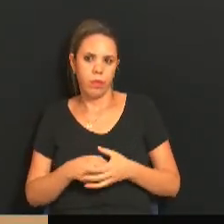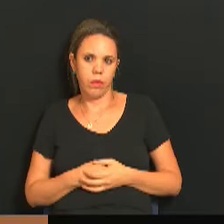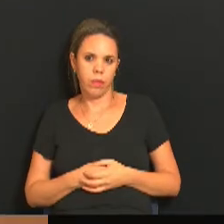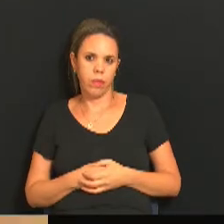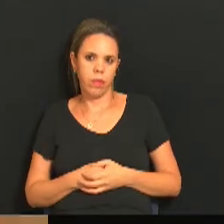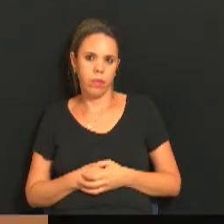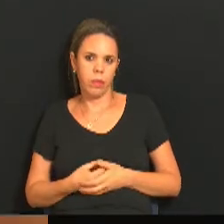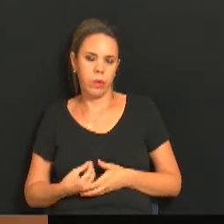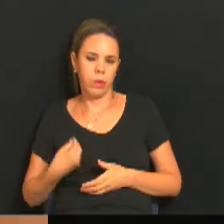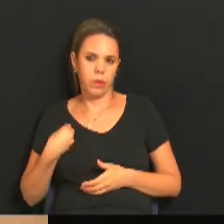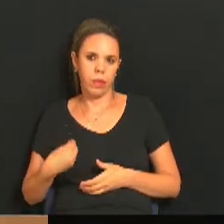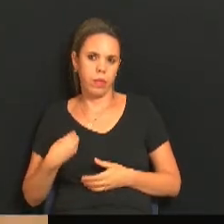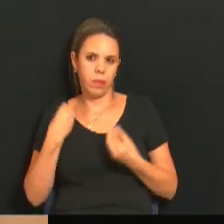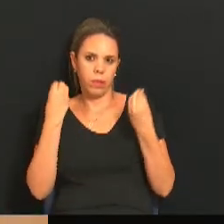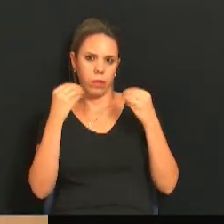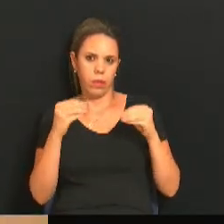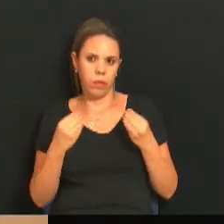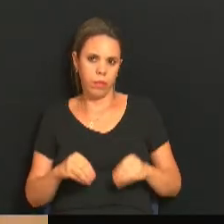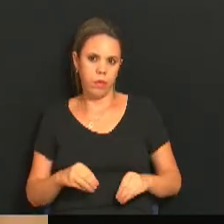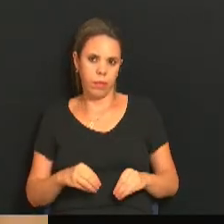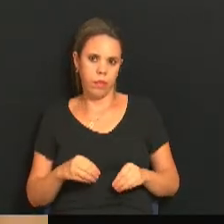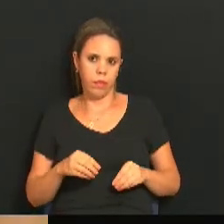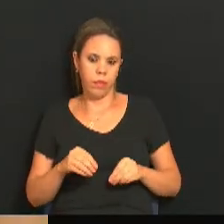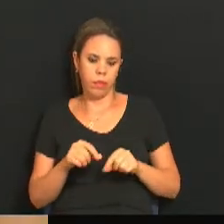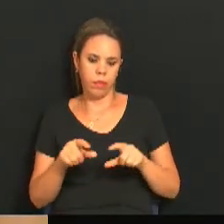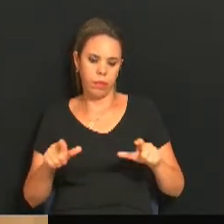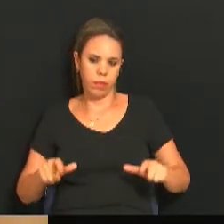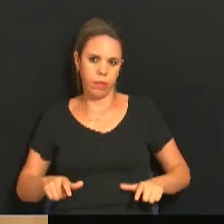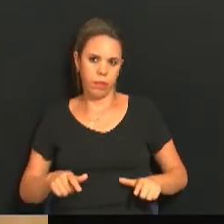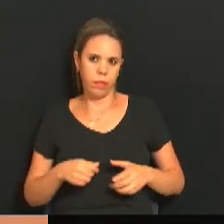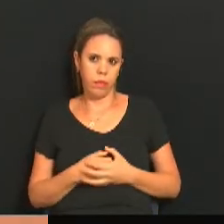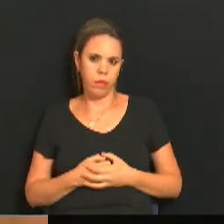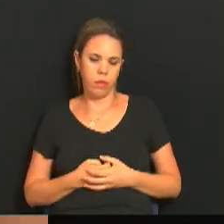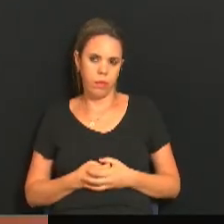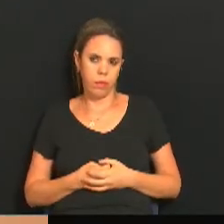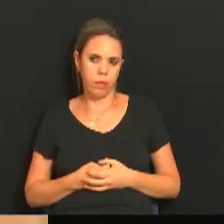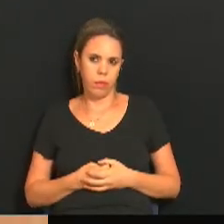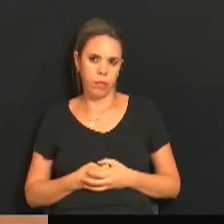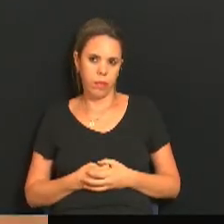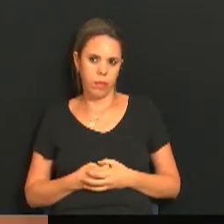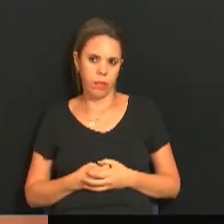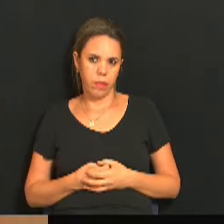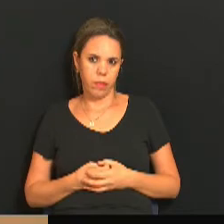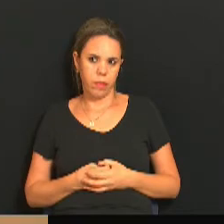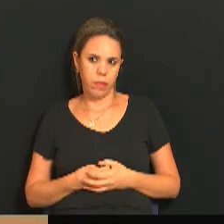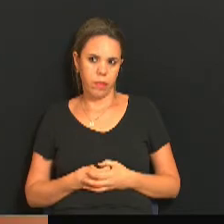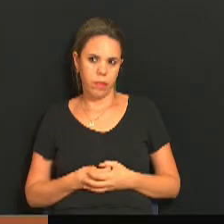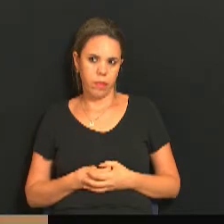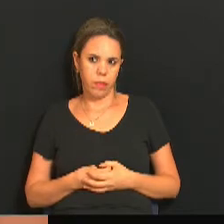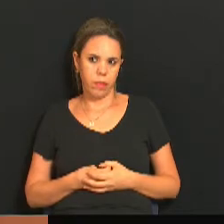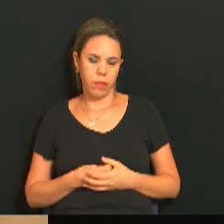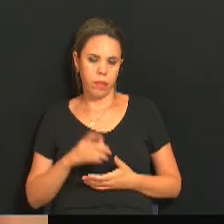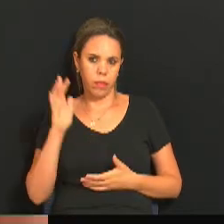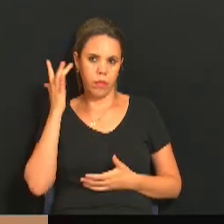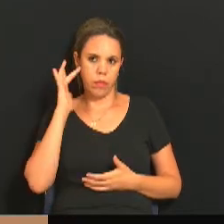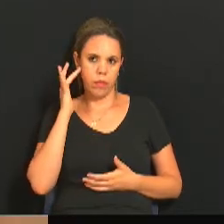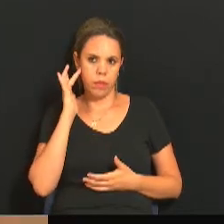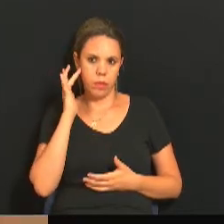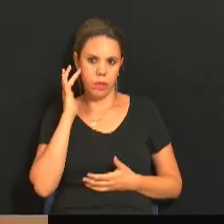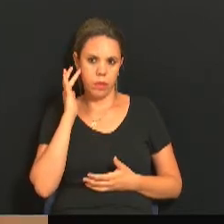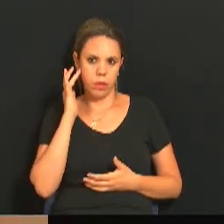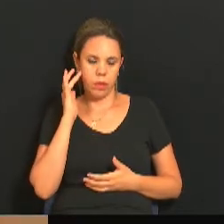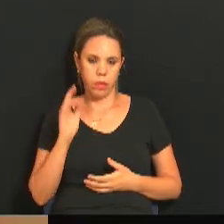primos estavam ali colocados nessa área do solo então enfim né Eu acho eu